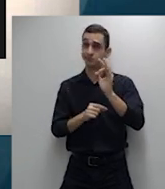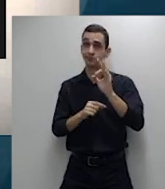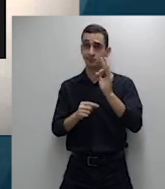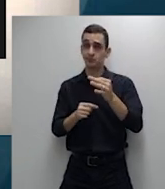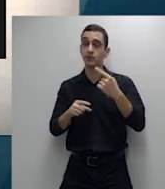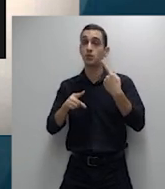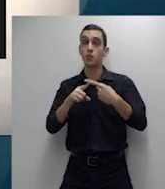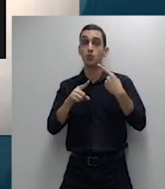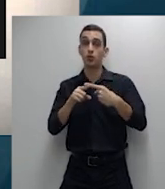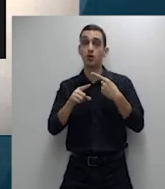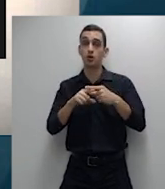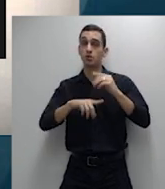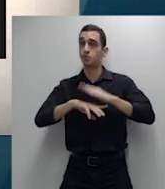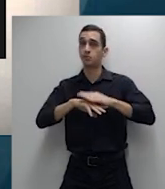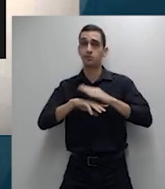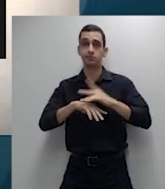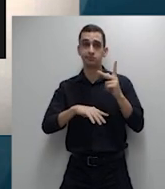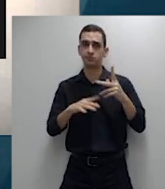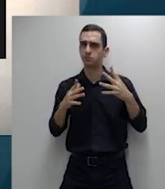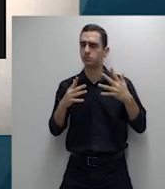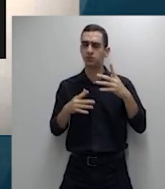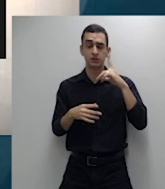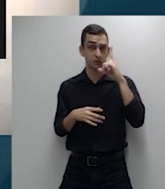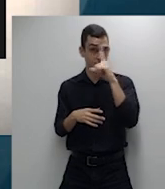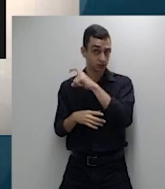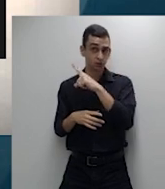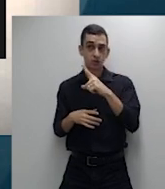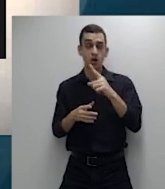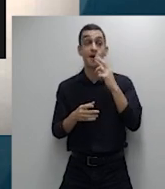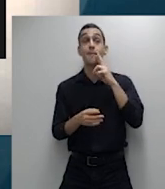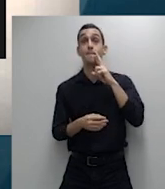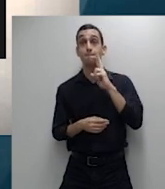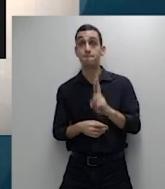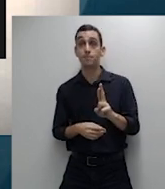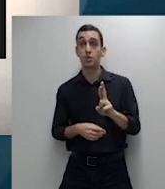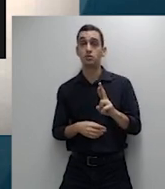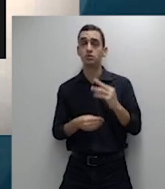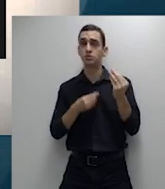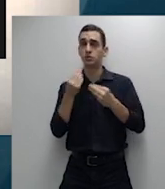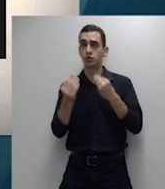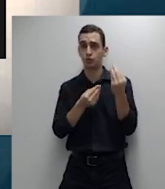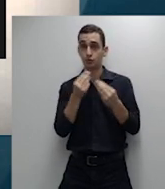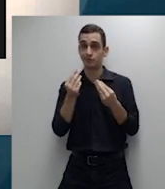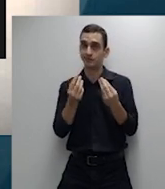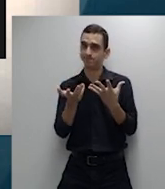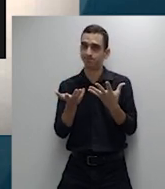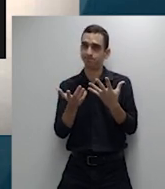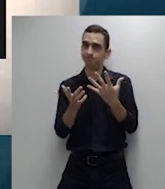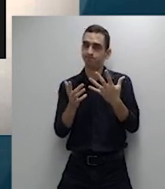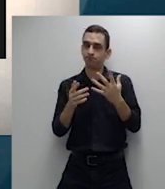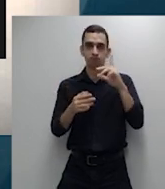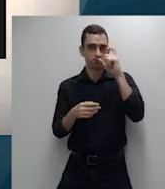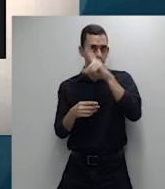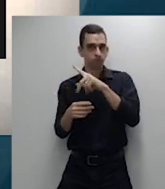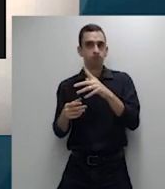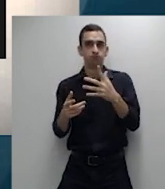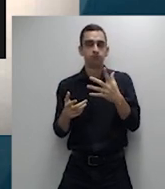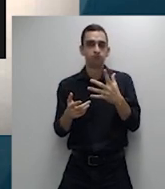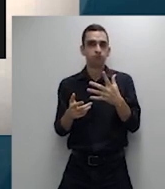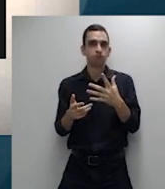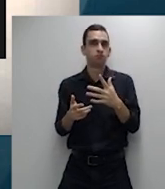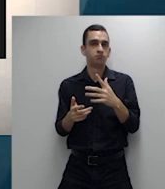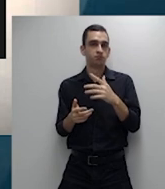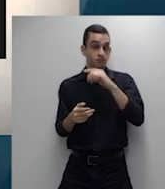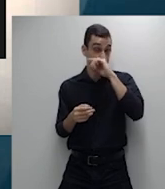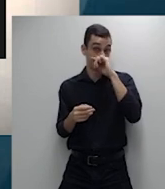tamanho grau de sua complexidade Mas a questão é que não se trata apenas da complexidade mas sim daí